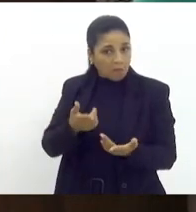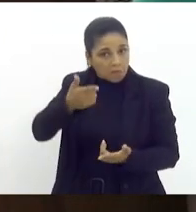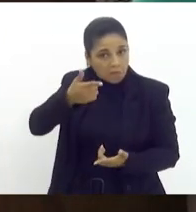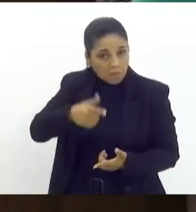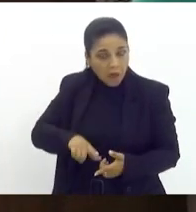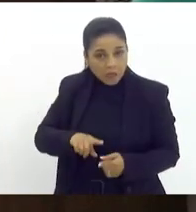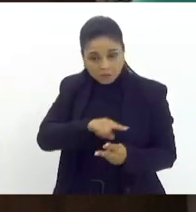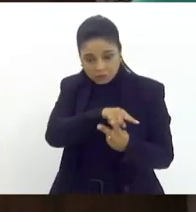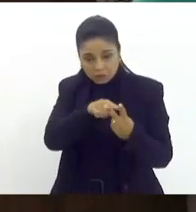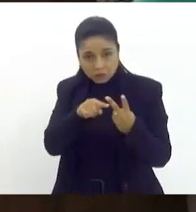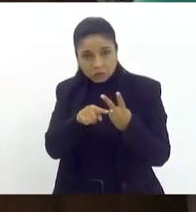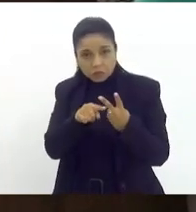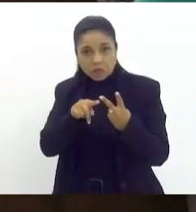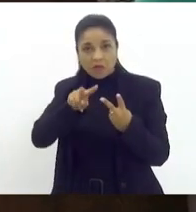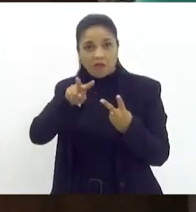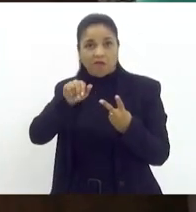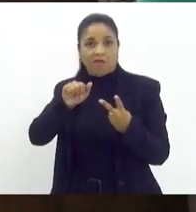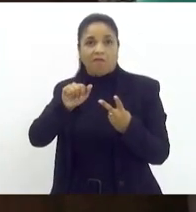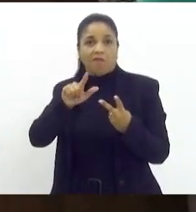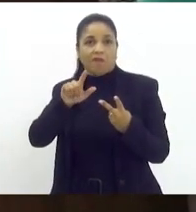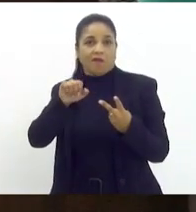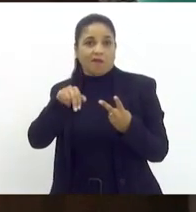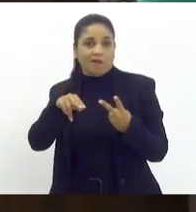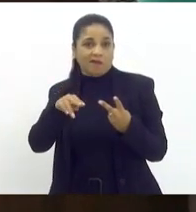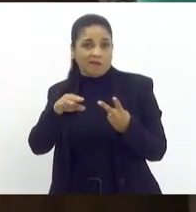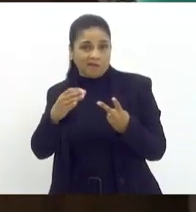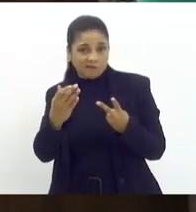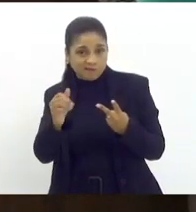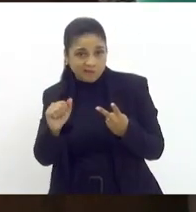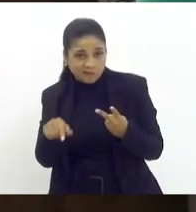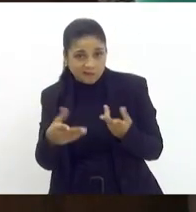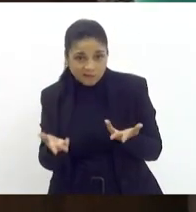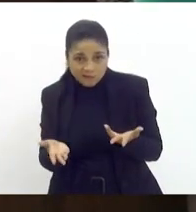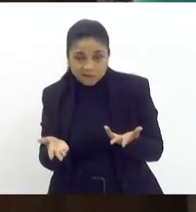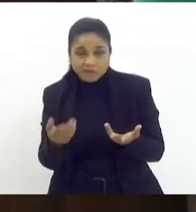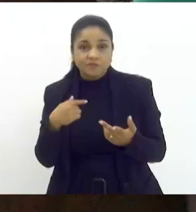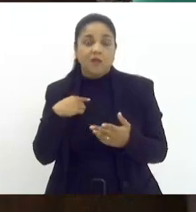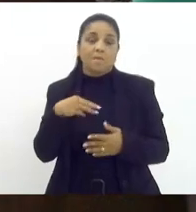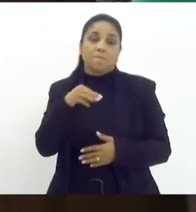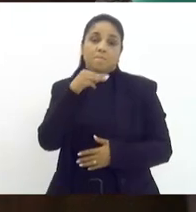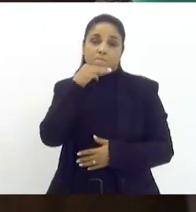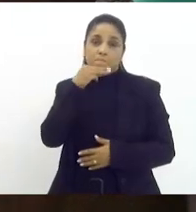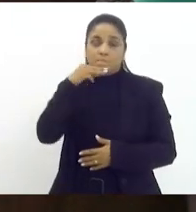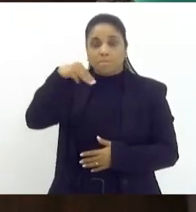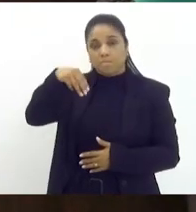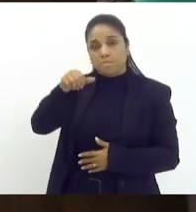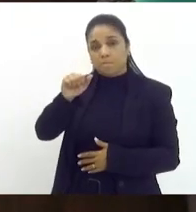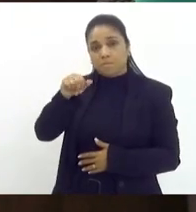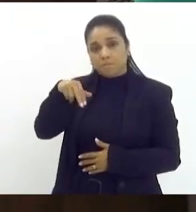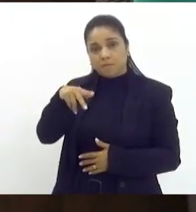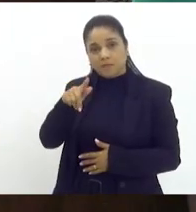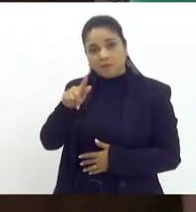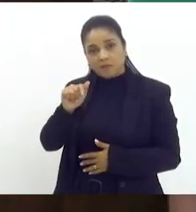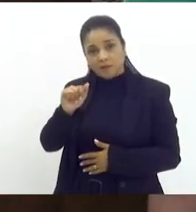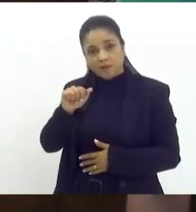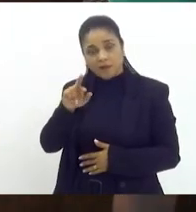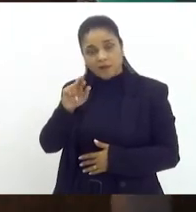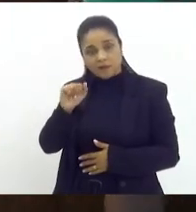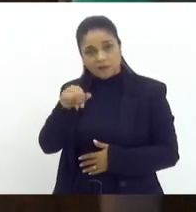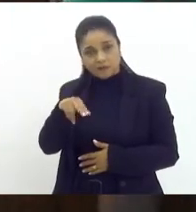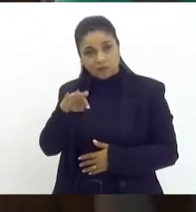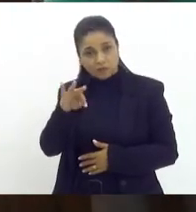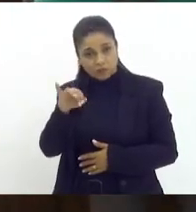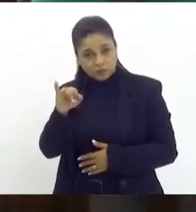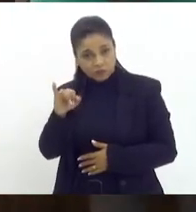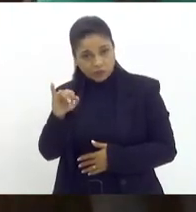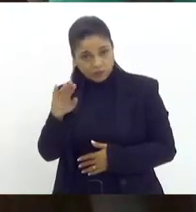evidentemente que Mangaratiba tem um apelo para o turismo natural